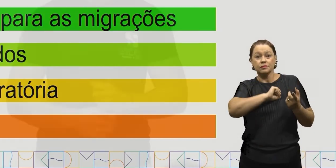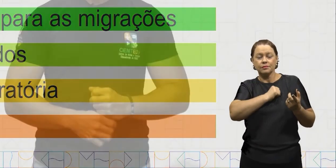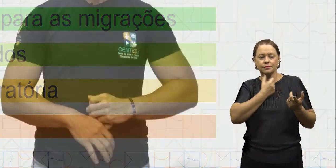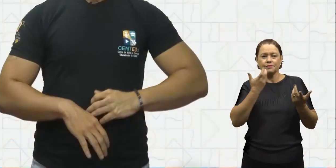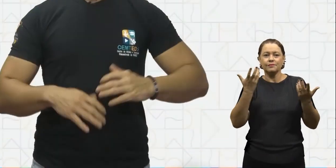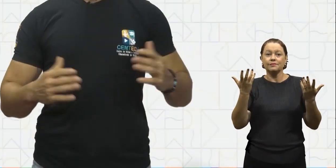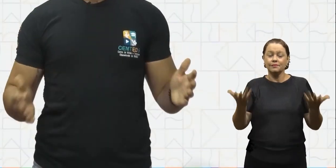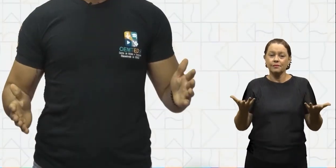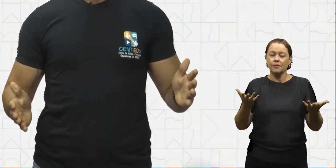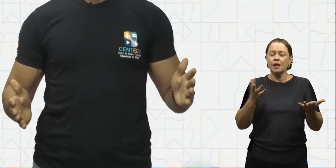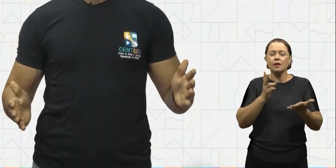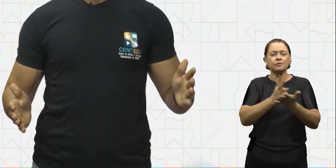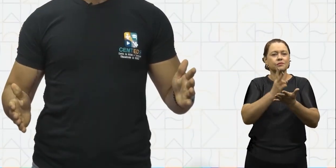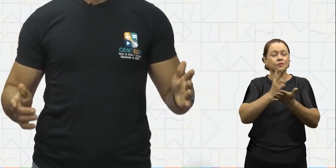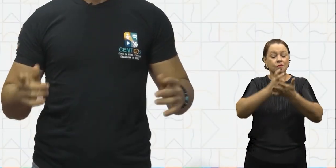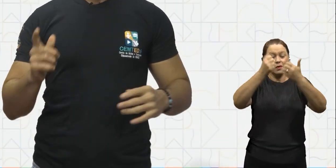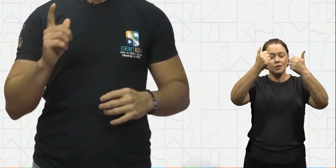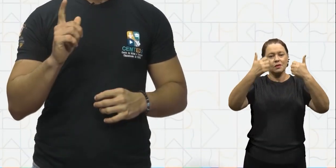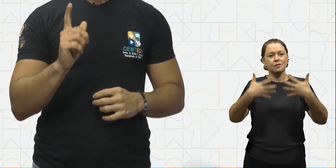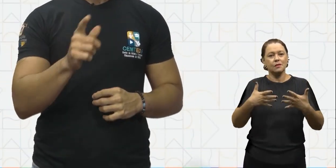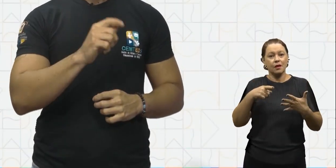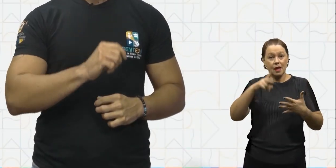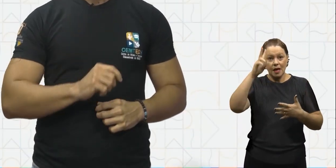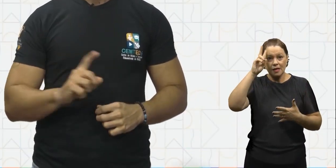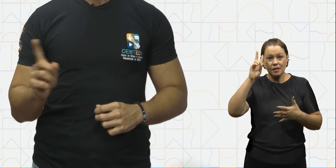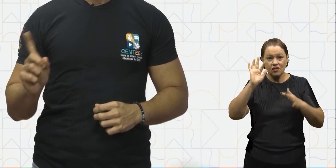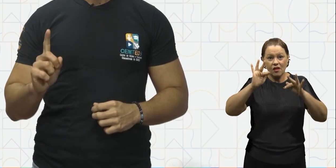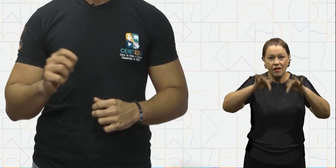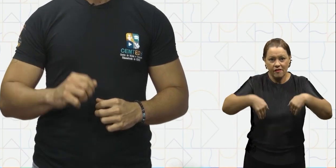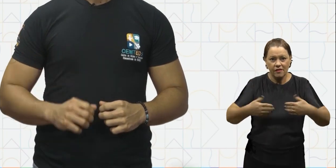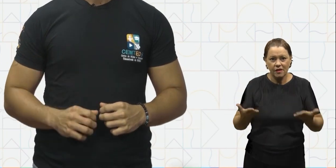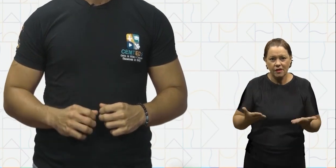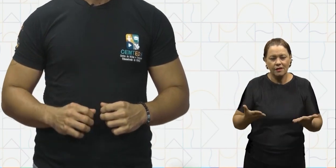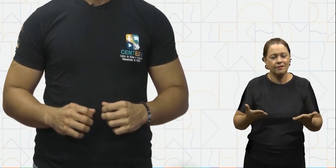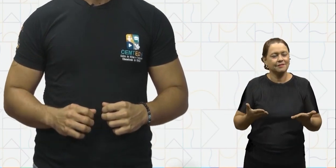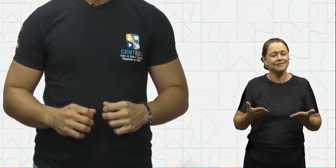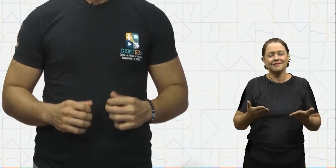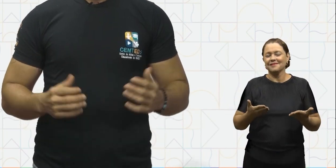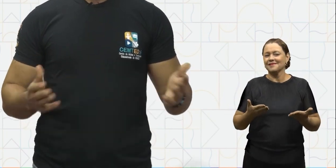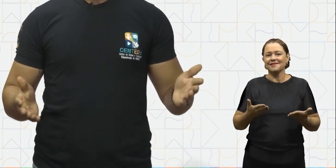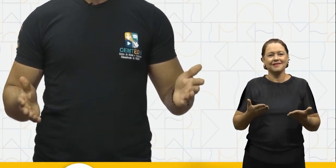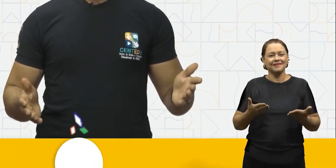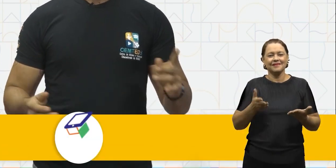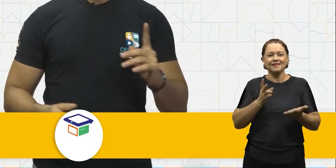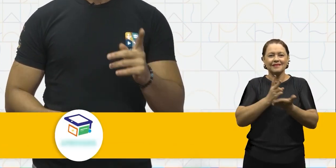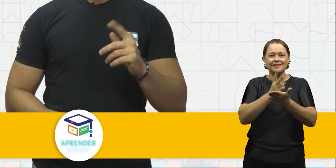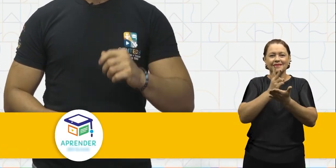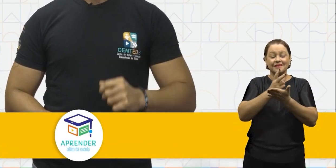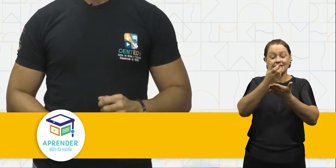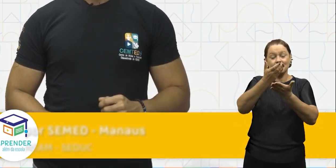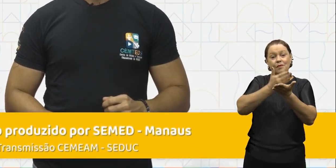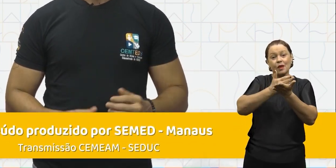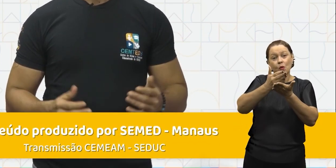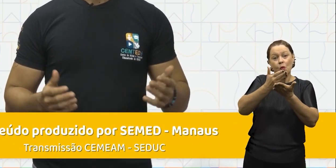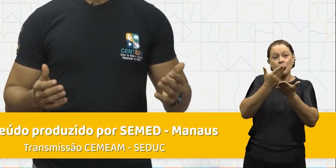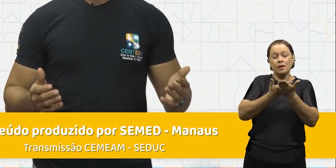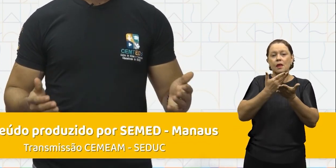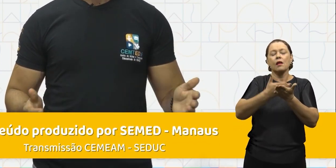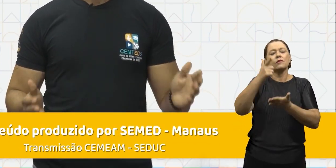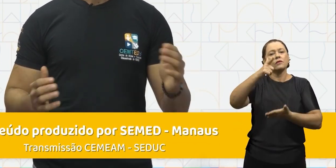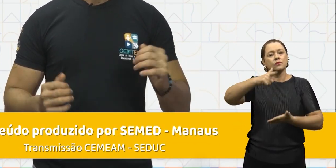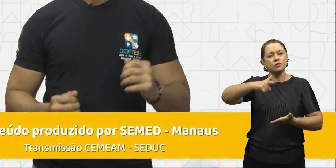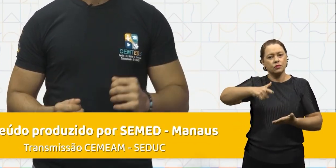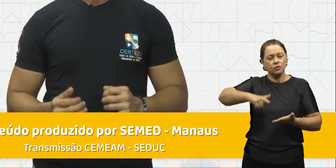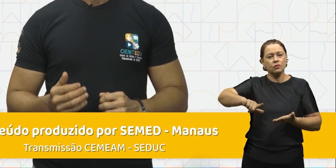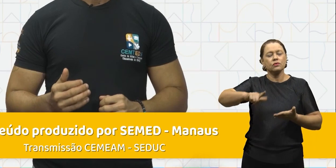ódio. E como eu sempre falo, essa história não acaba aqui. Como falei no início desta aula, vamos